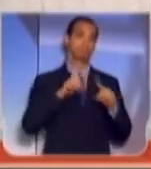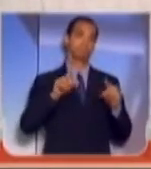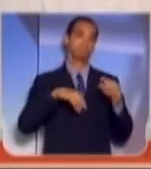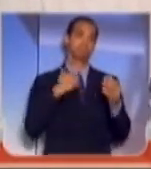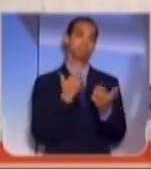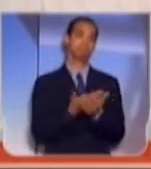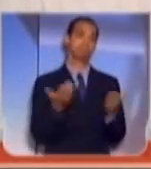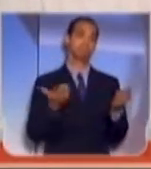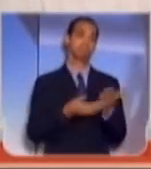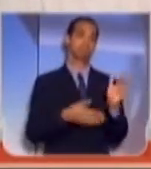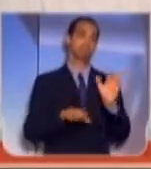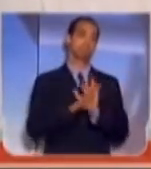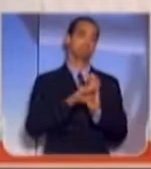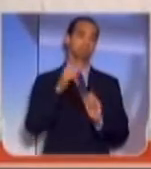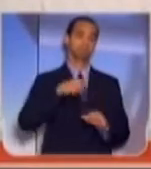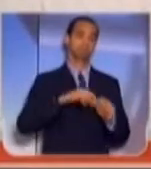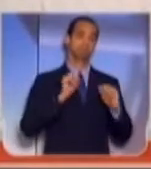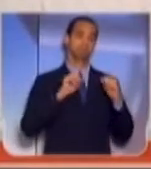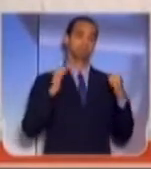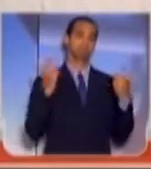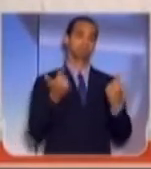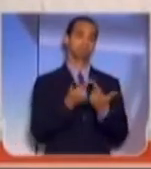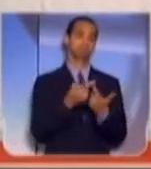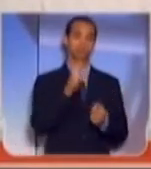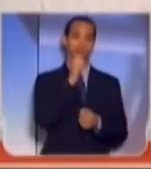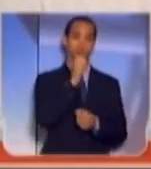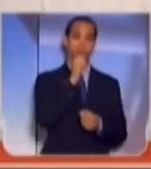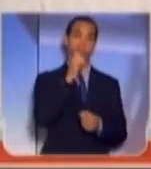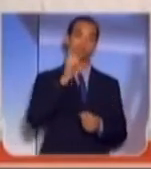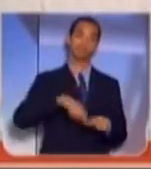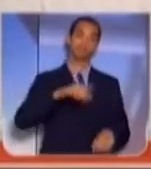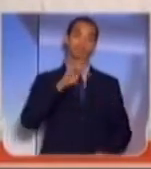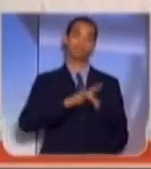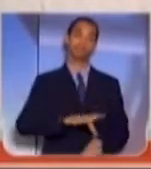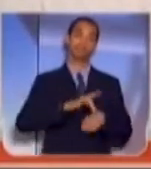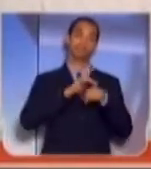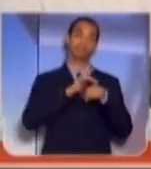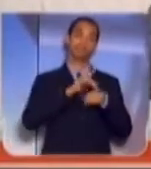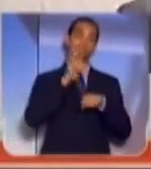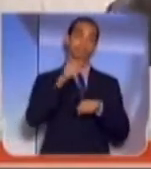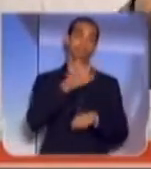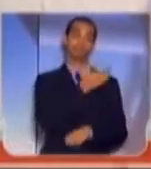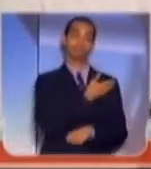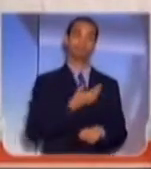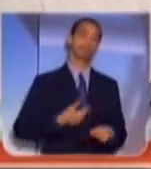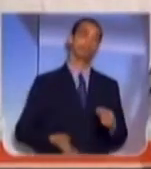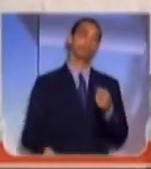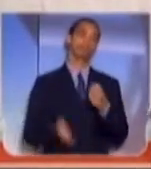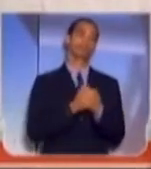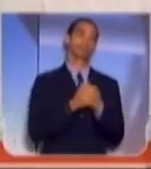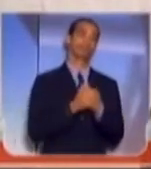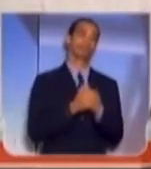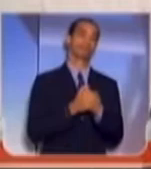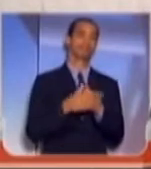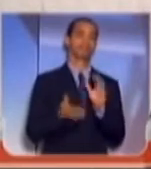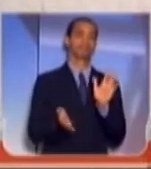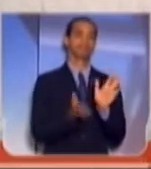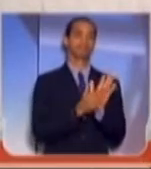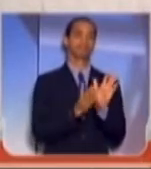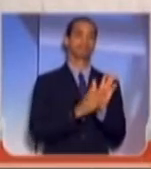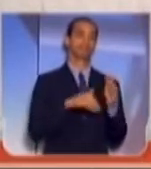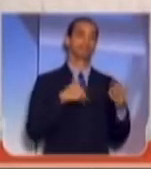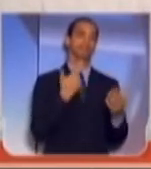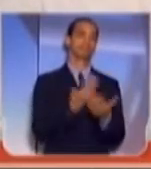até agora proposta não chegou aqui na Assembleia Legislativa o absurdo que o governo esteja segurando o